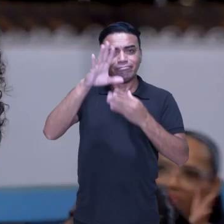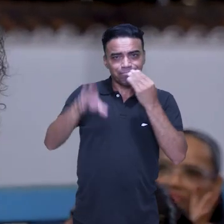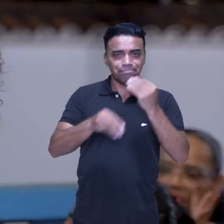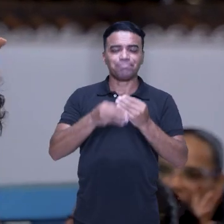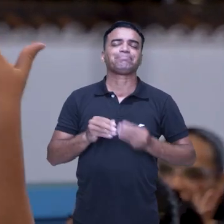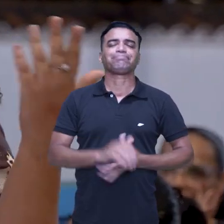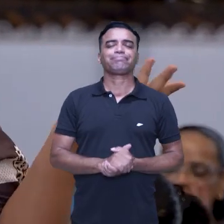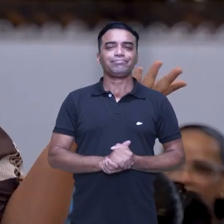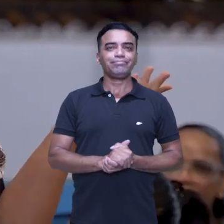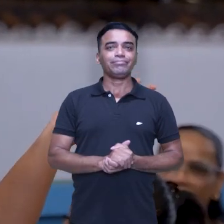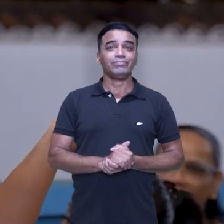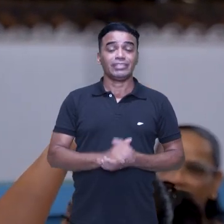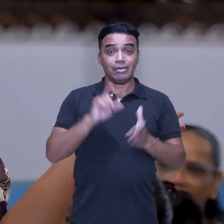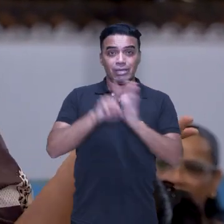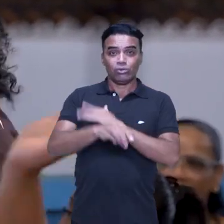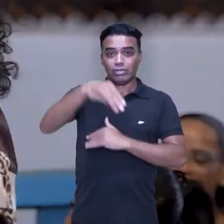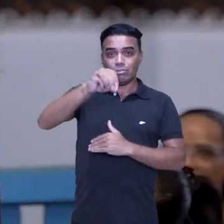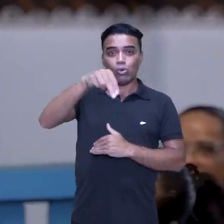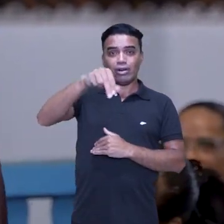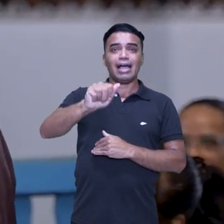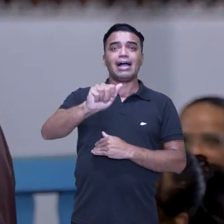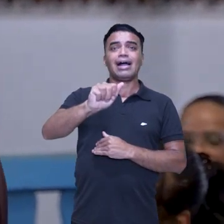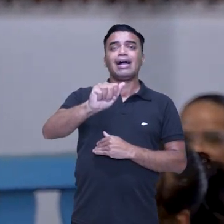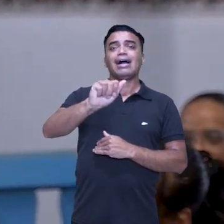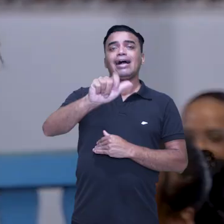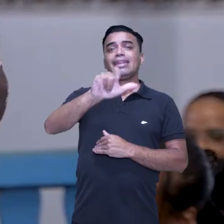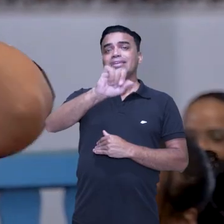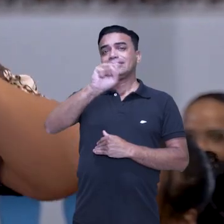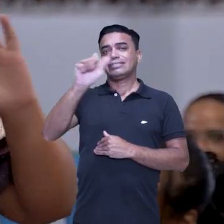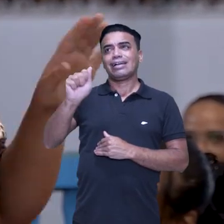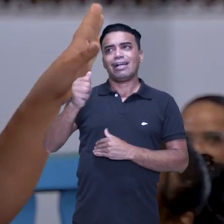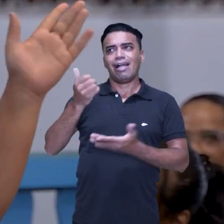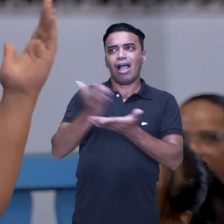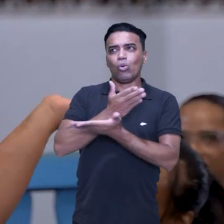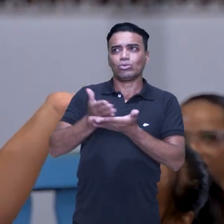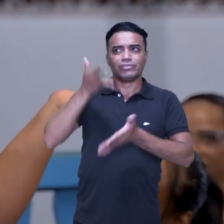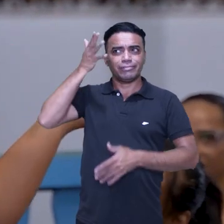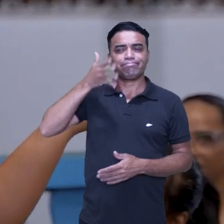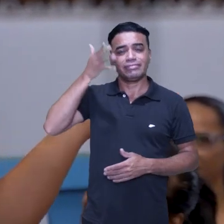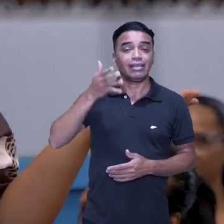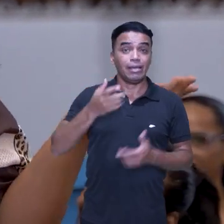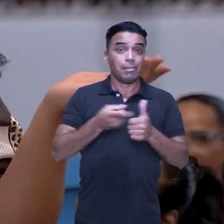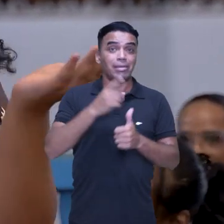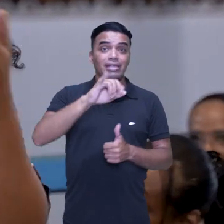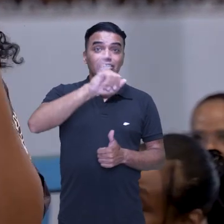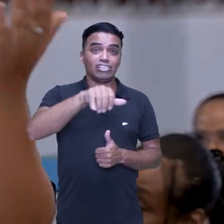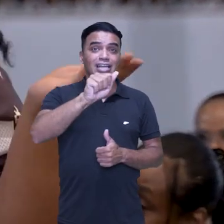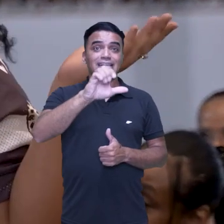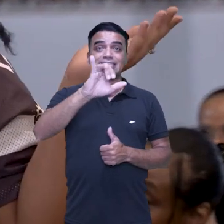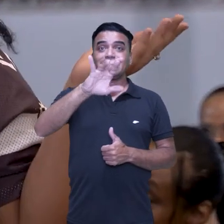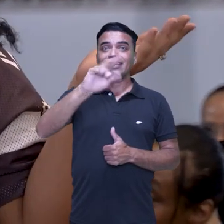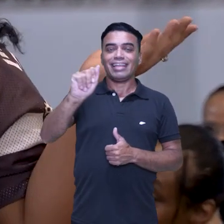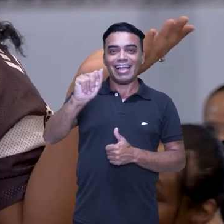completar a pergunta da Mona Lisa, tipo, algumas coisas que você falou. Primeiramente, a Jacira, da